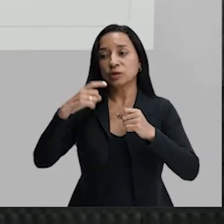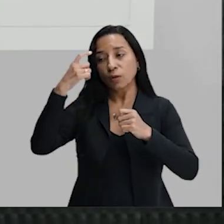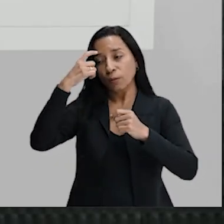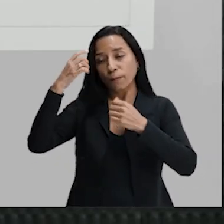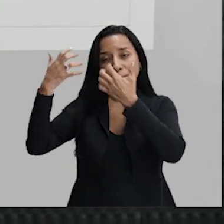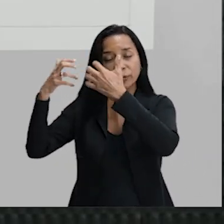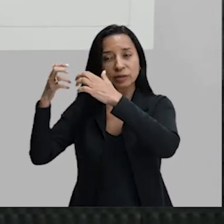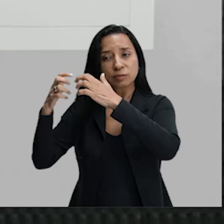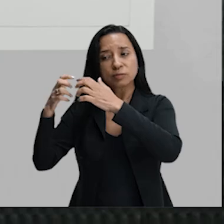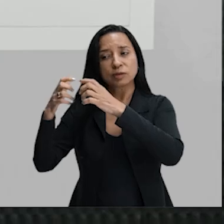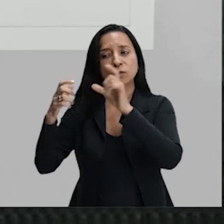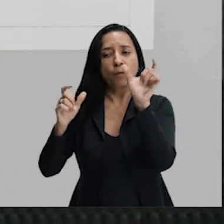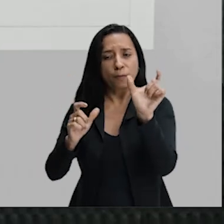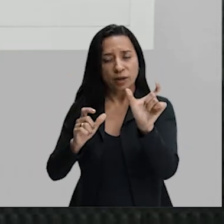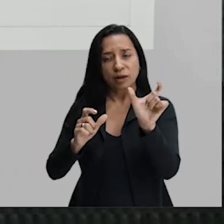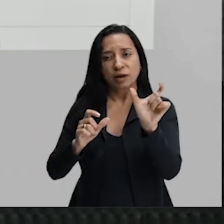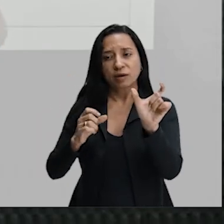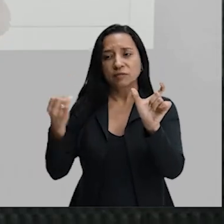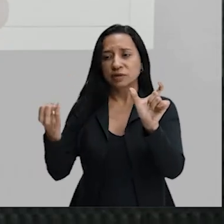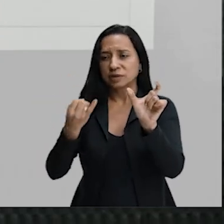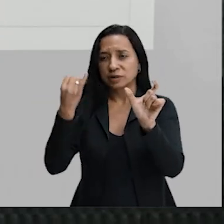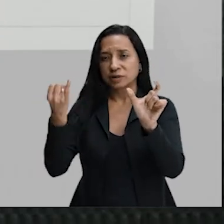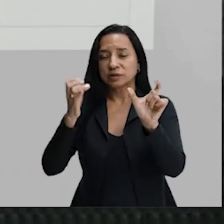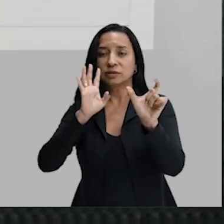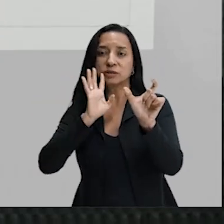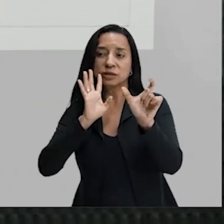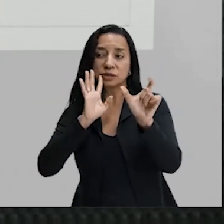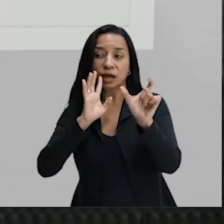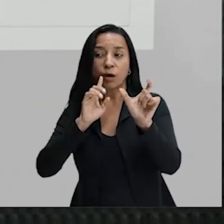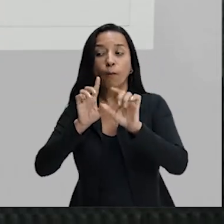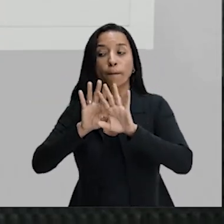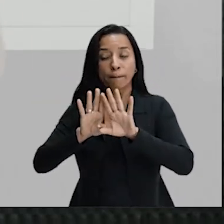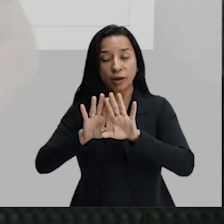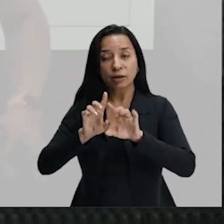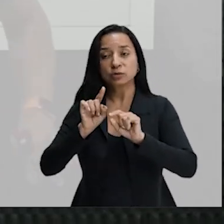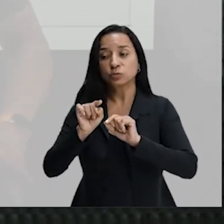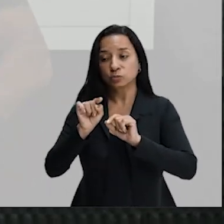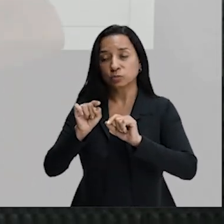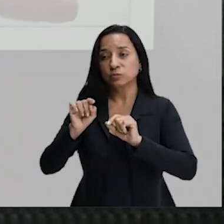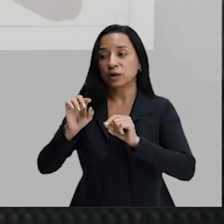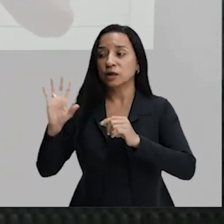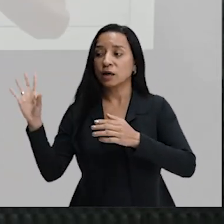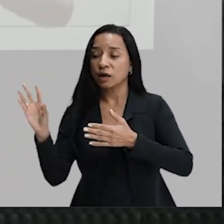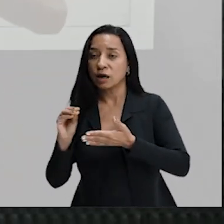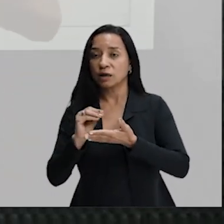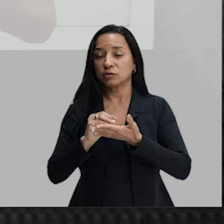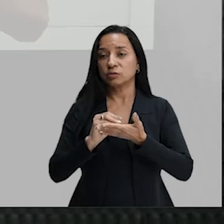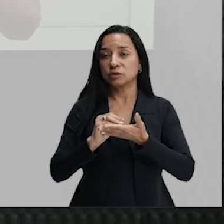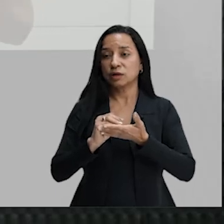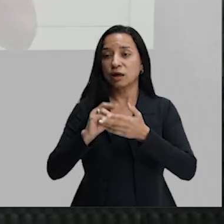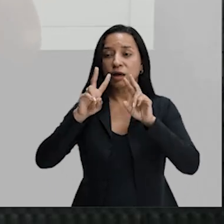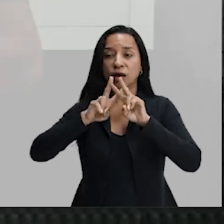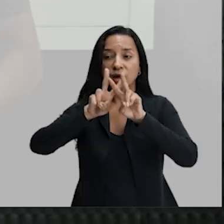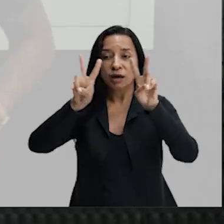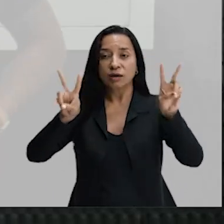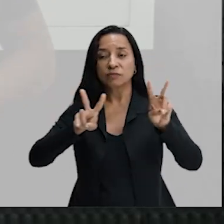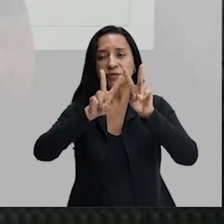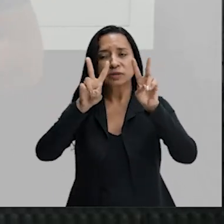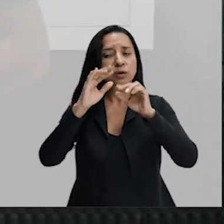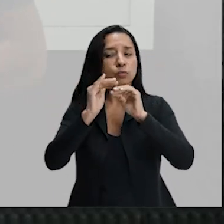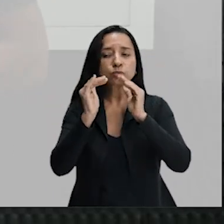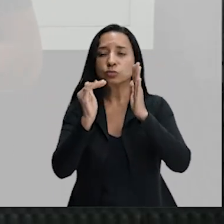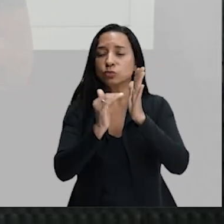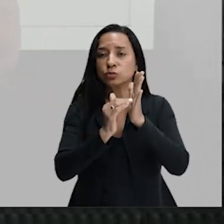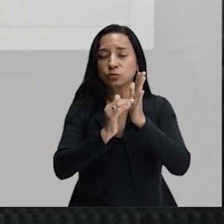ti que é muito interessante, que eu gosto muito, mas aí tu vai anotar, que é ali a visão do todo, a visão holística, que coisa